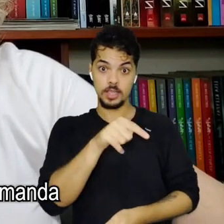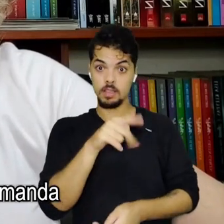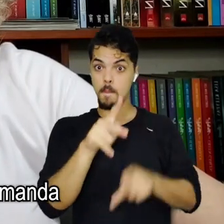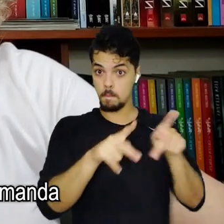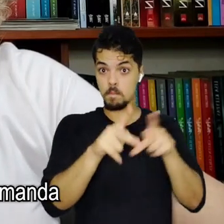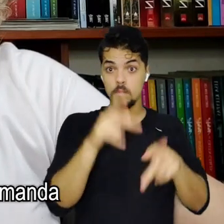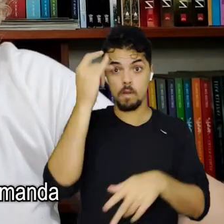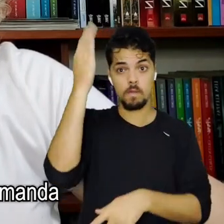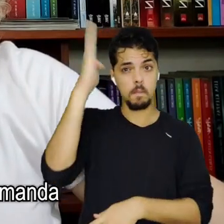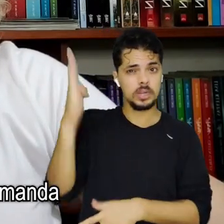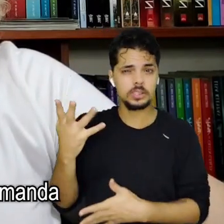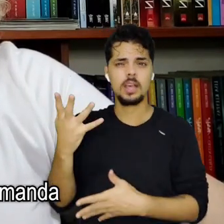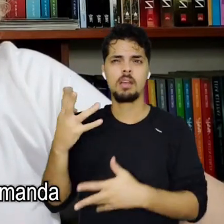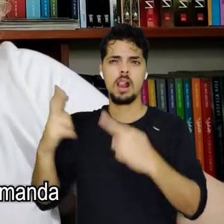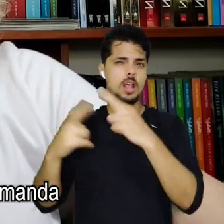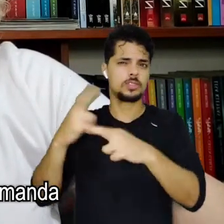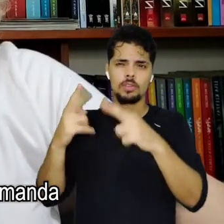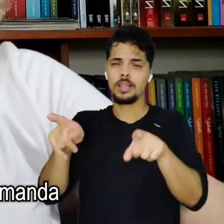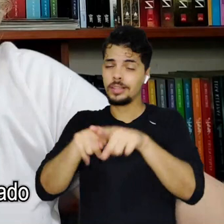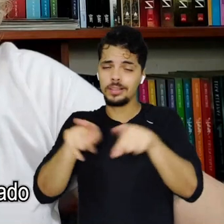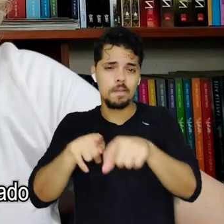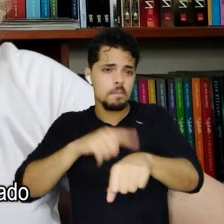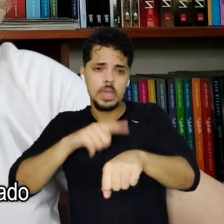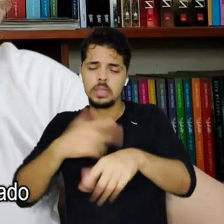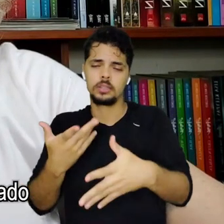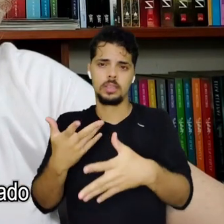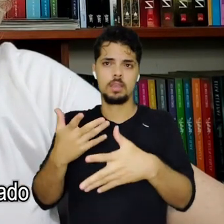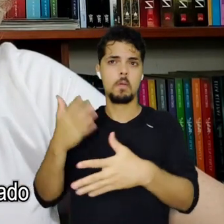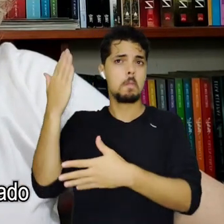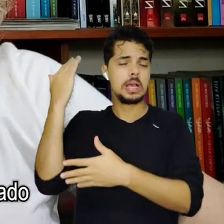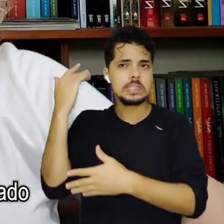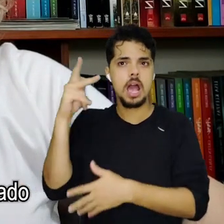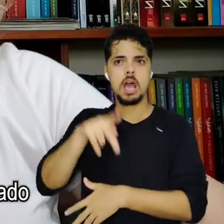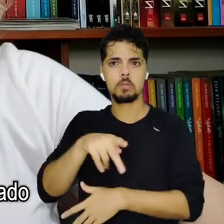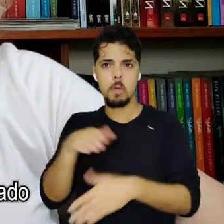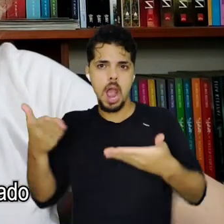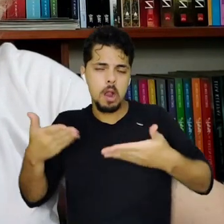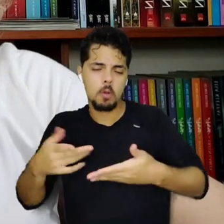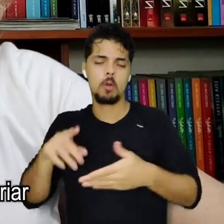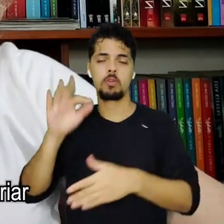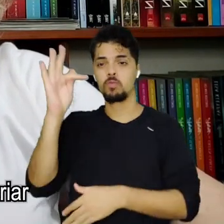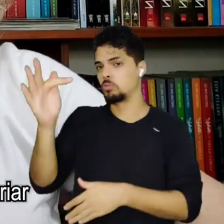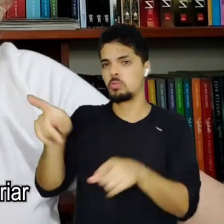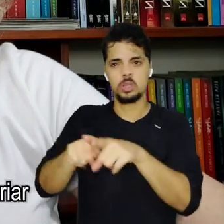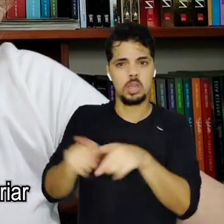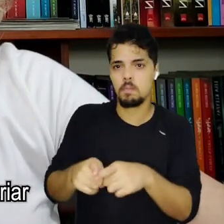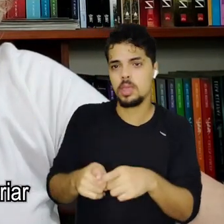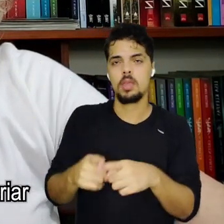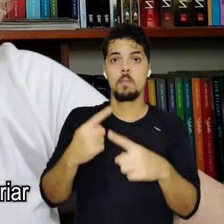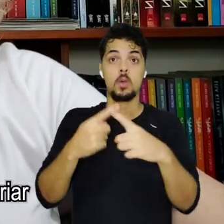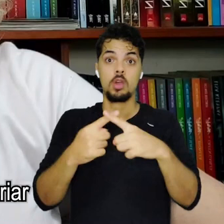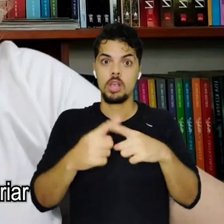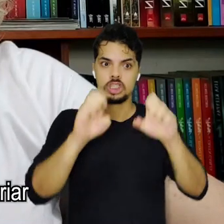uma concepção de tempo, que, por sua vez, demanda a formação de um Estado politicamente organizado dentro de uma estrutura